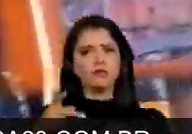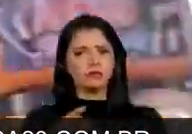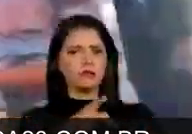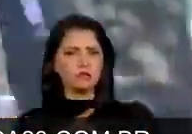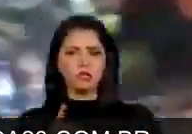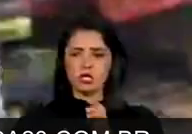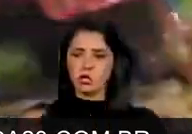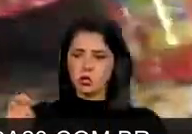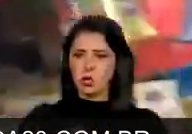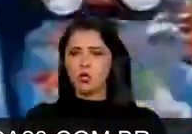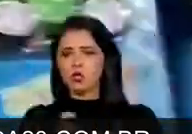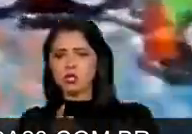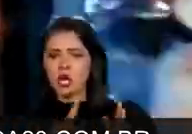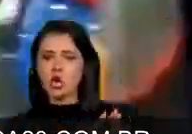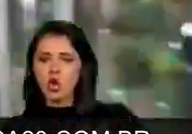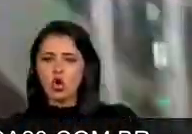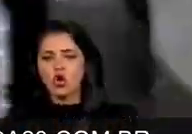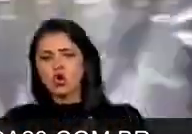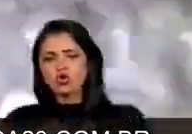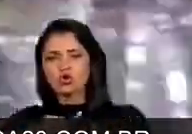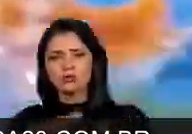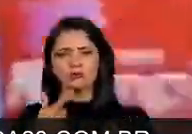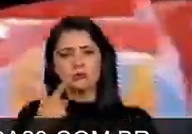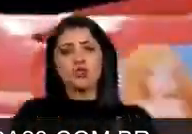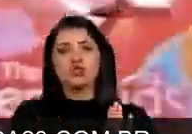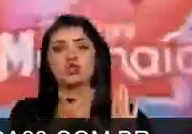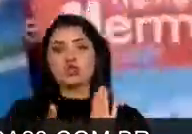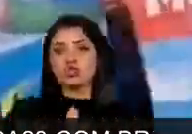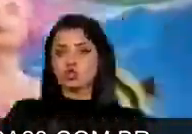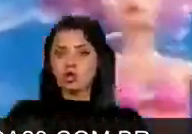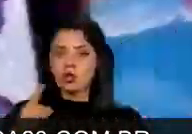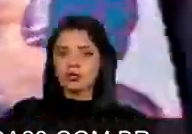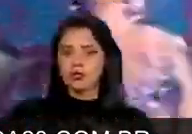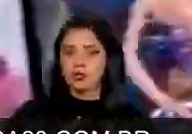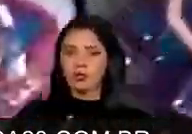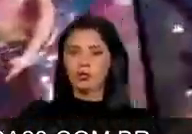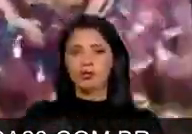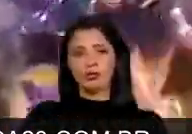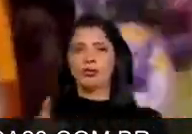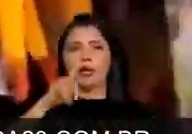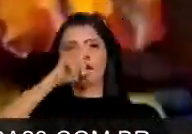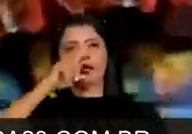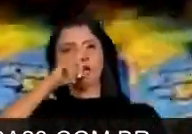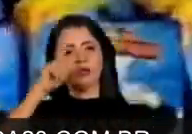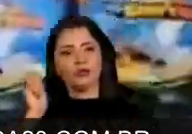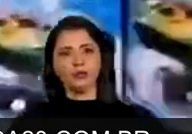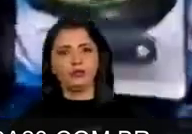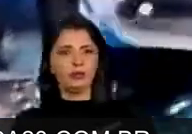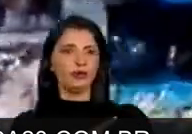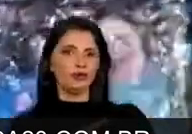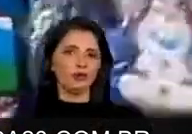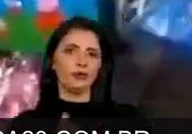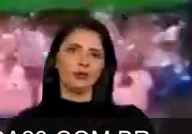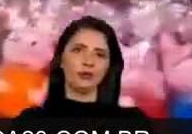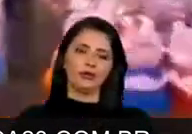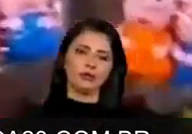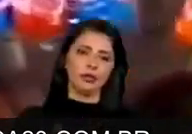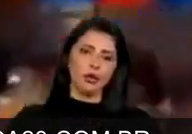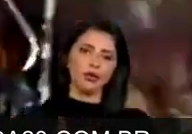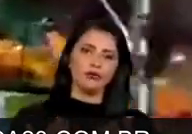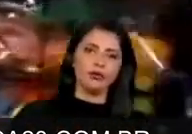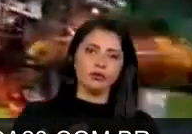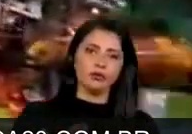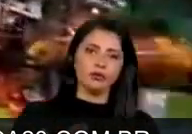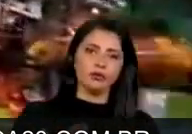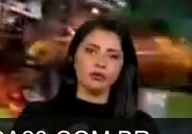Indústria e Comércio para retirar de circulação produtos que oferecem um risco e potencial a a criança a saúde